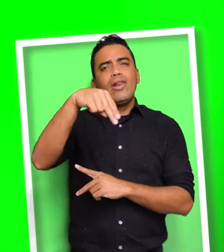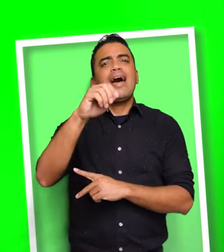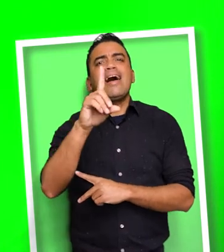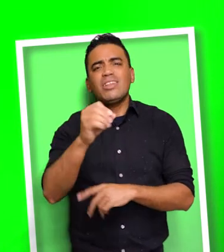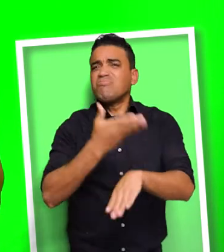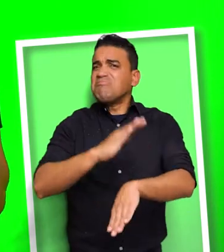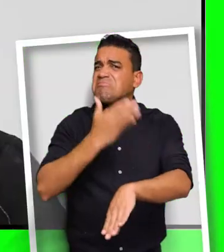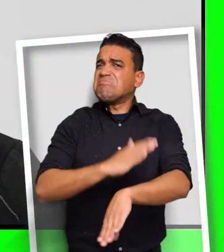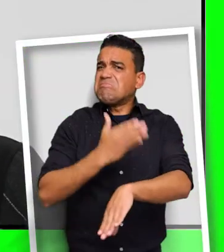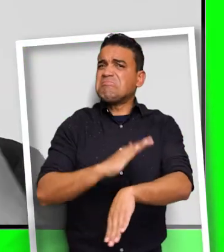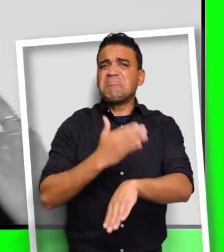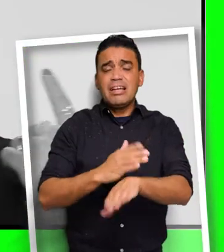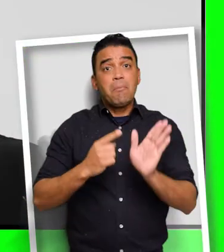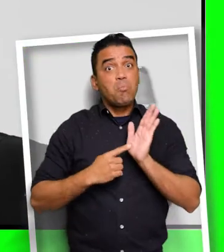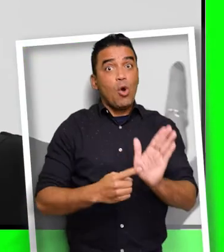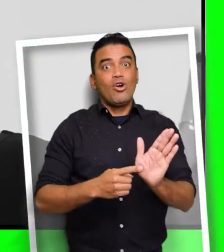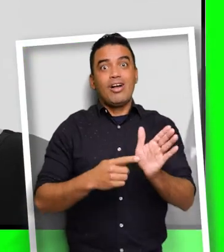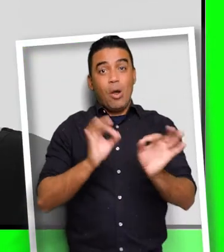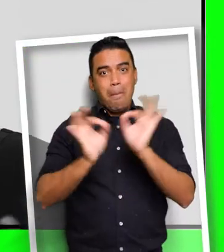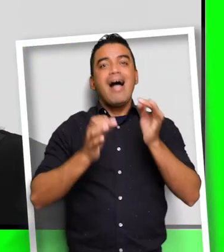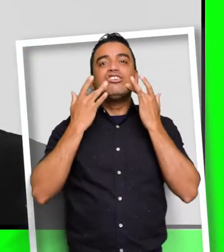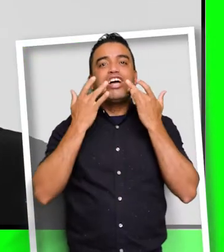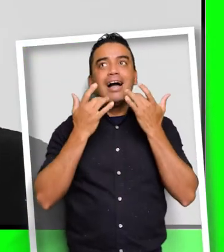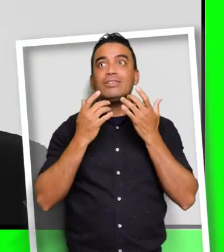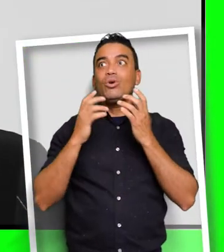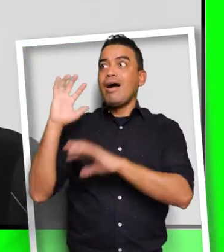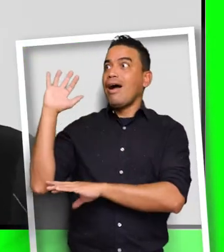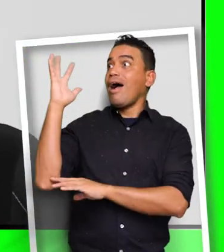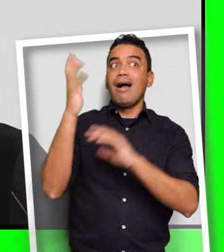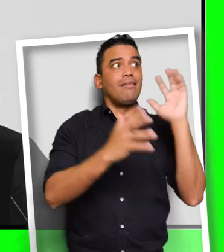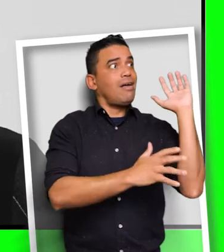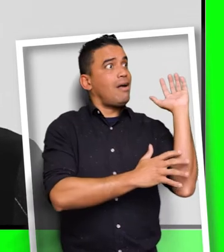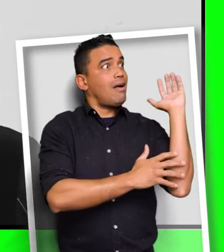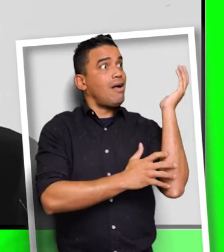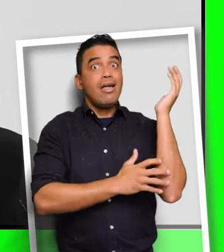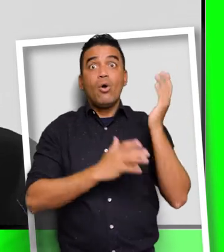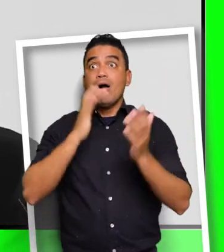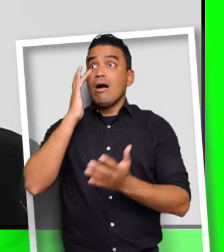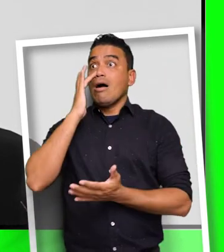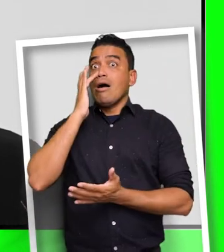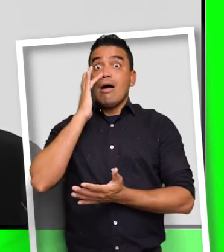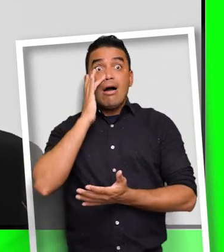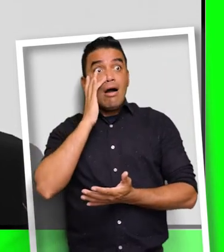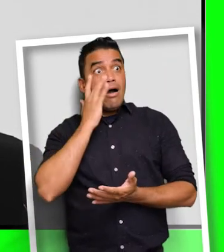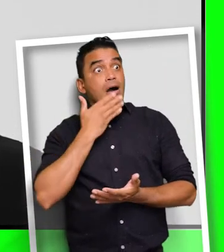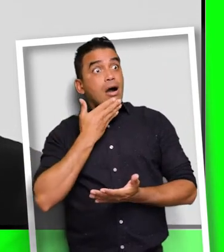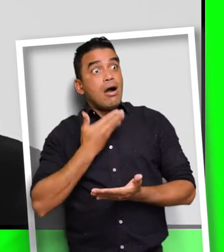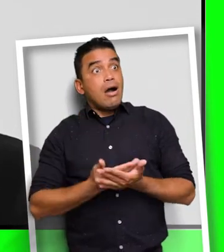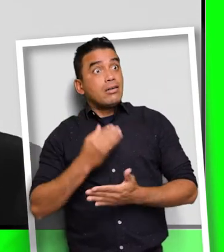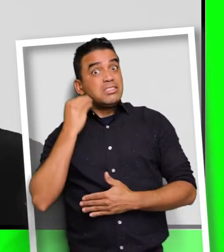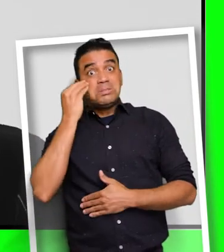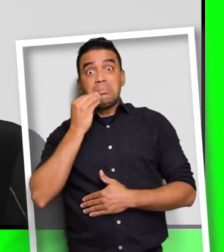montar esse espetáculo, cujo cenário era todo o parque. Então, foi muito impactante para mim essa experiência, porque eu nunca